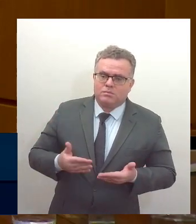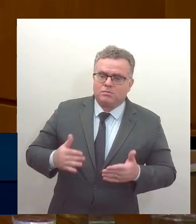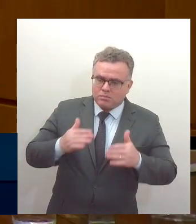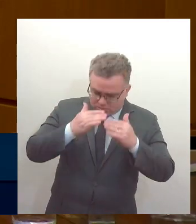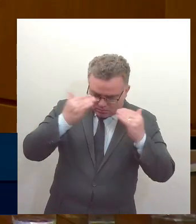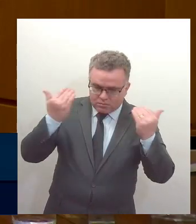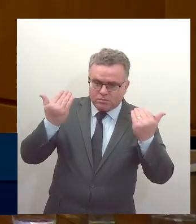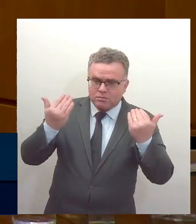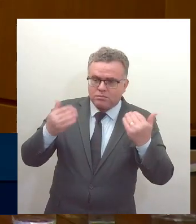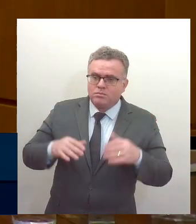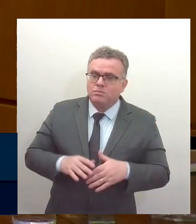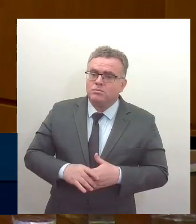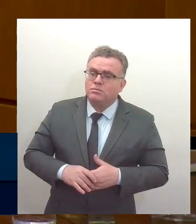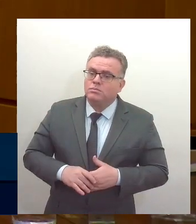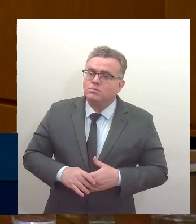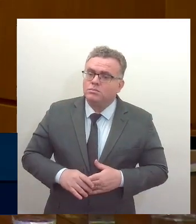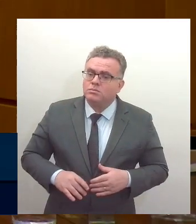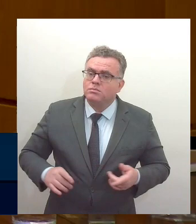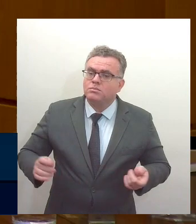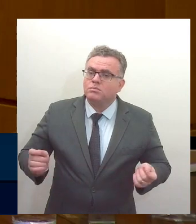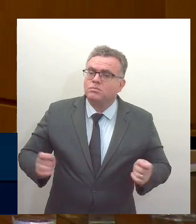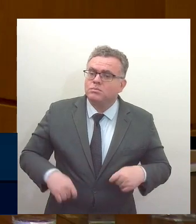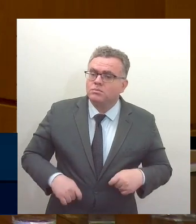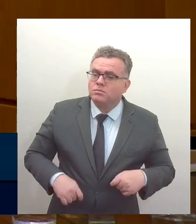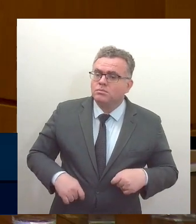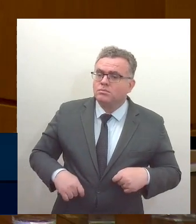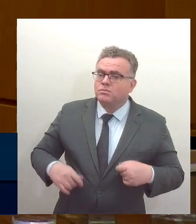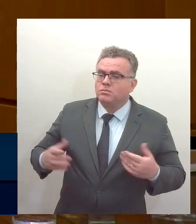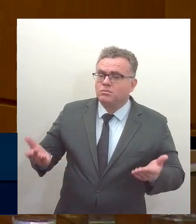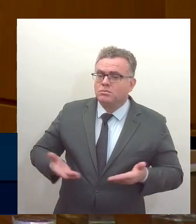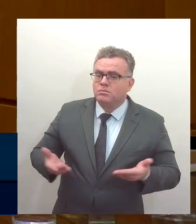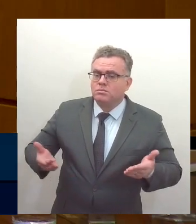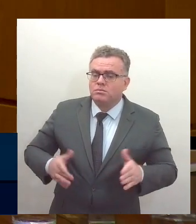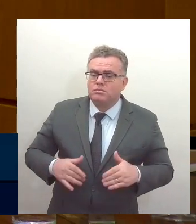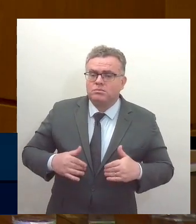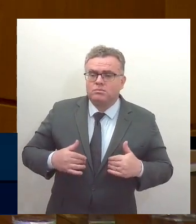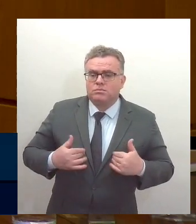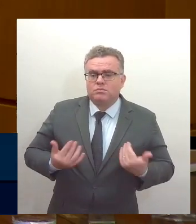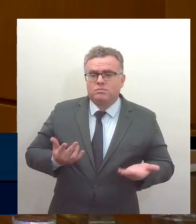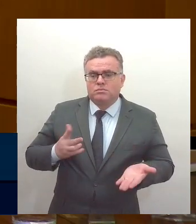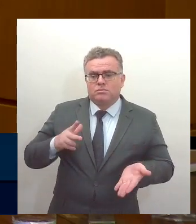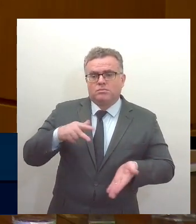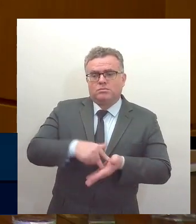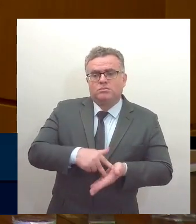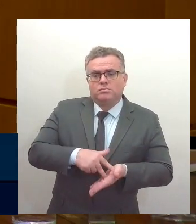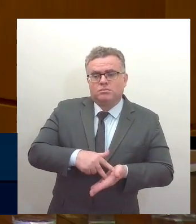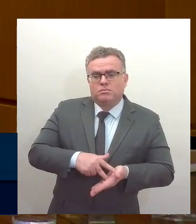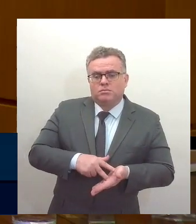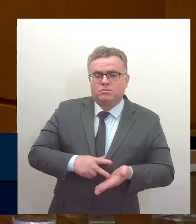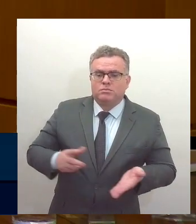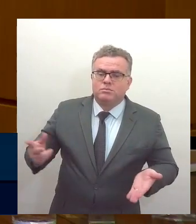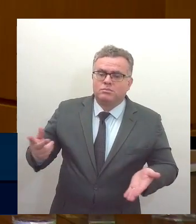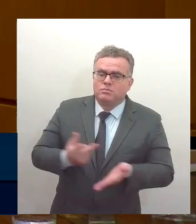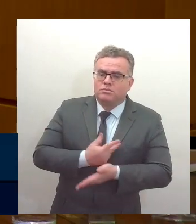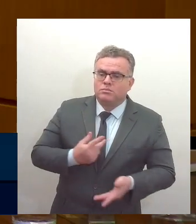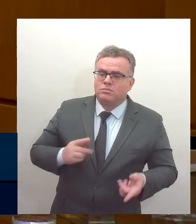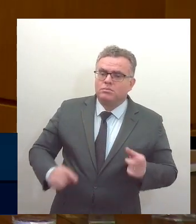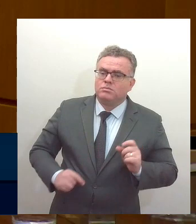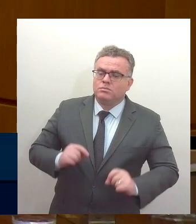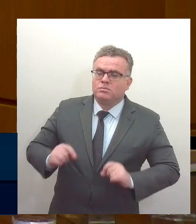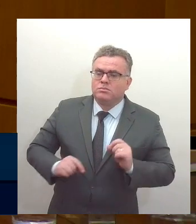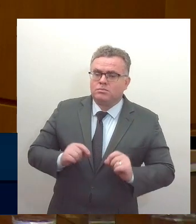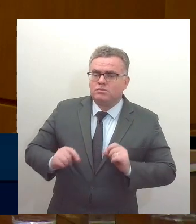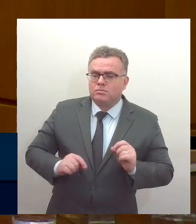hoje acabei de chegar de um ato que está acontecendo agora, lá em frente